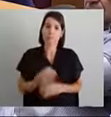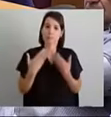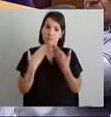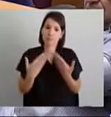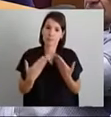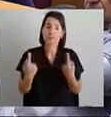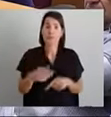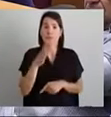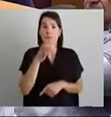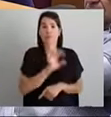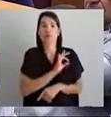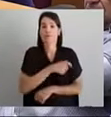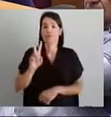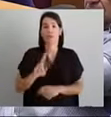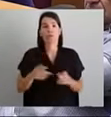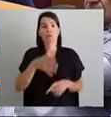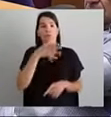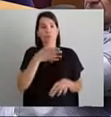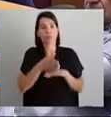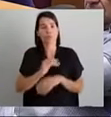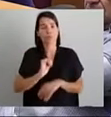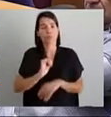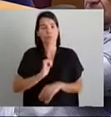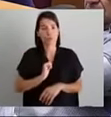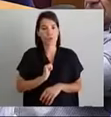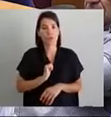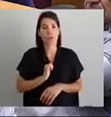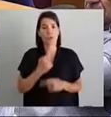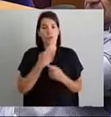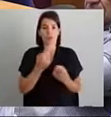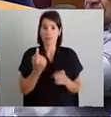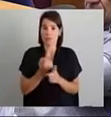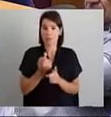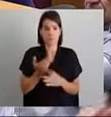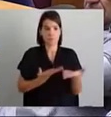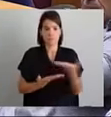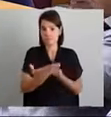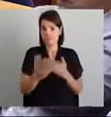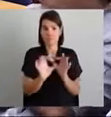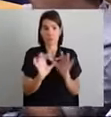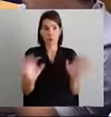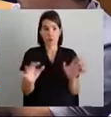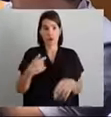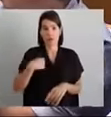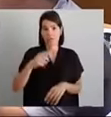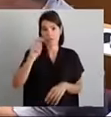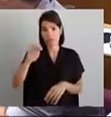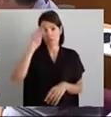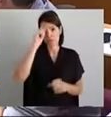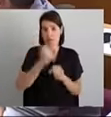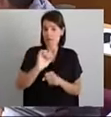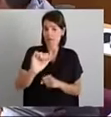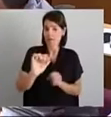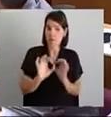Vereador, e começo a minha intervenção por dizer que é recíproco, portanto que também tenho admiração pelo seu trabalho, e